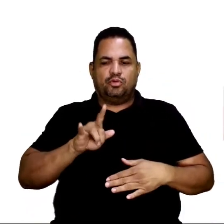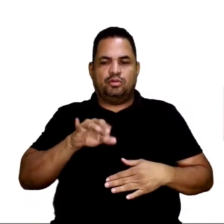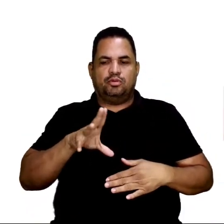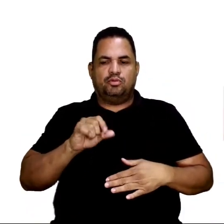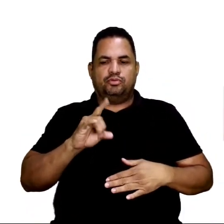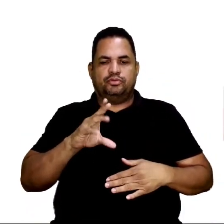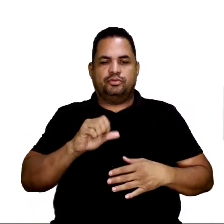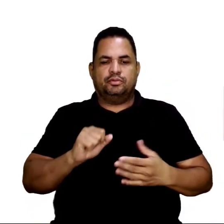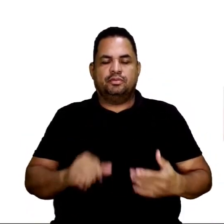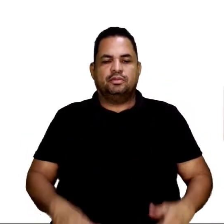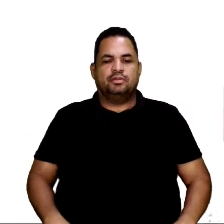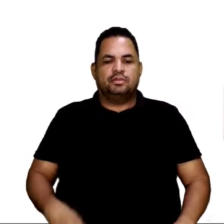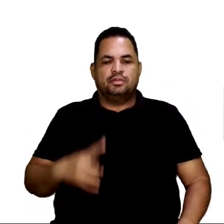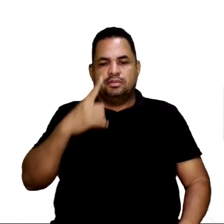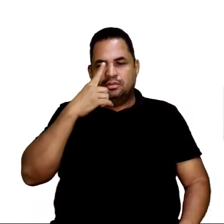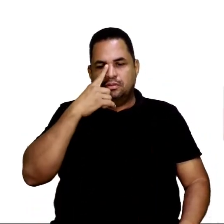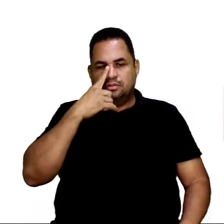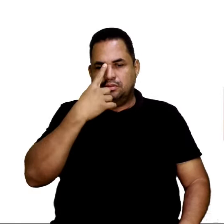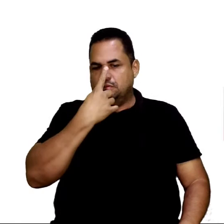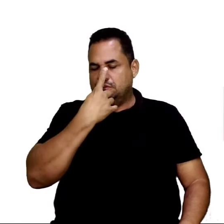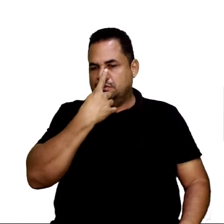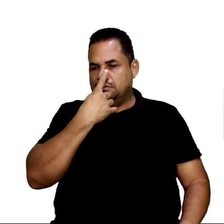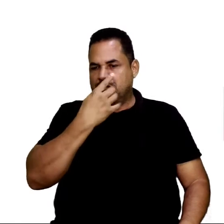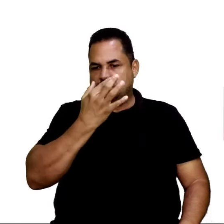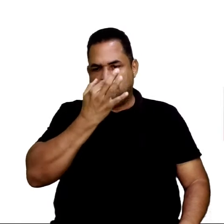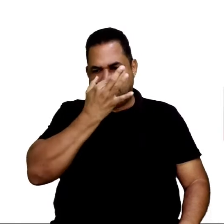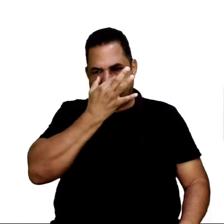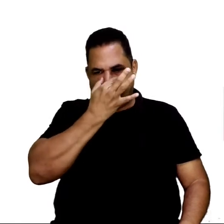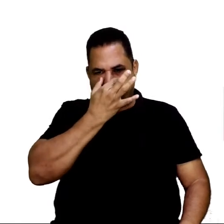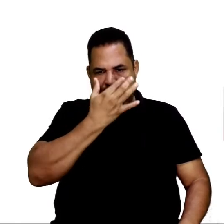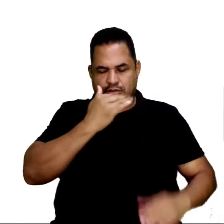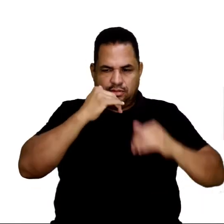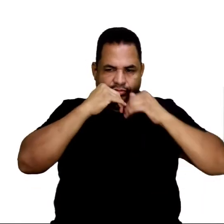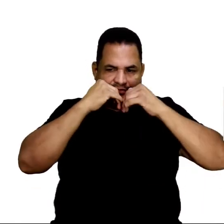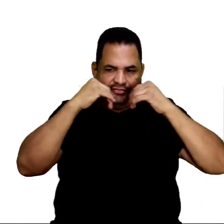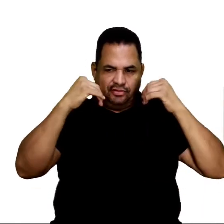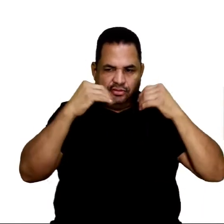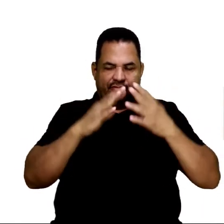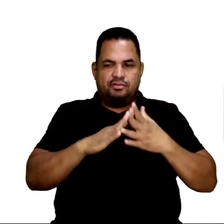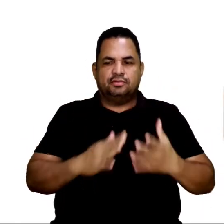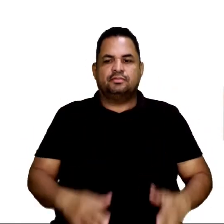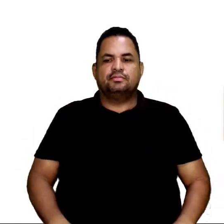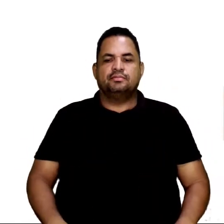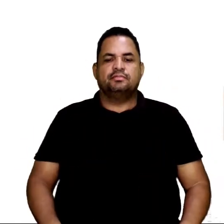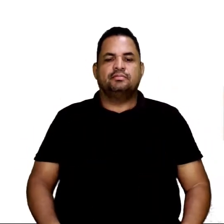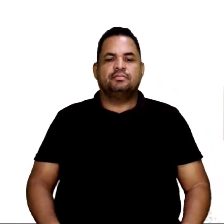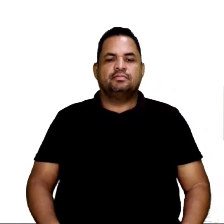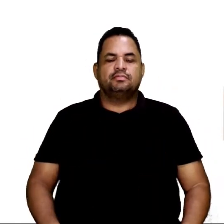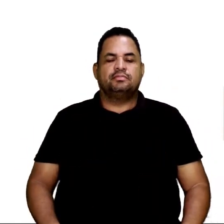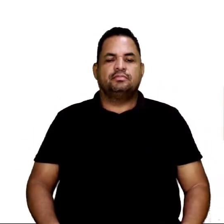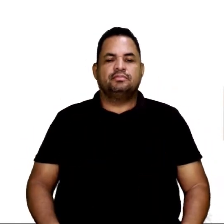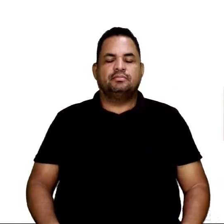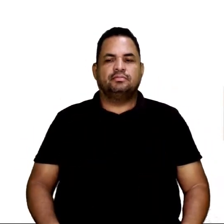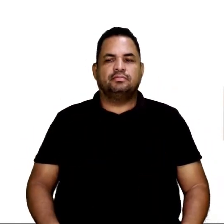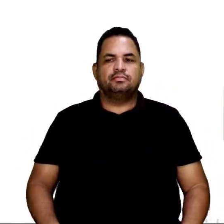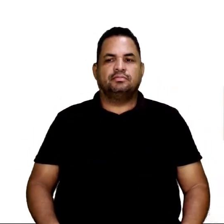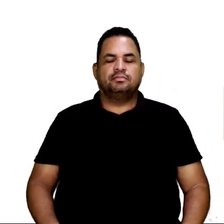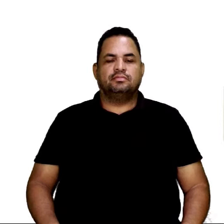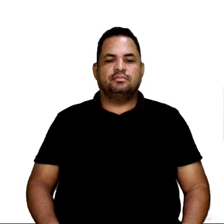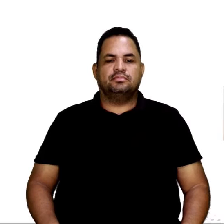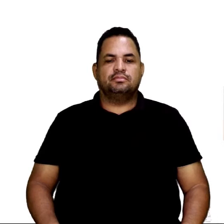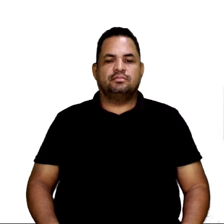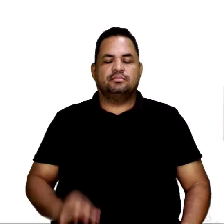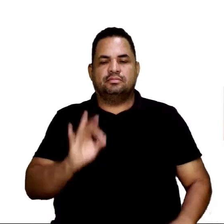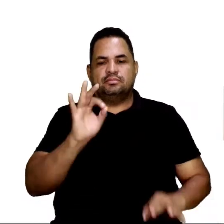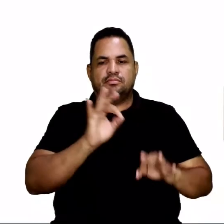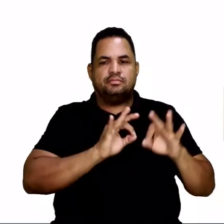bom? As narinas estão afastadas ainda, assim como os olhinhos, né? Depois eles vão se